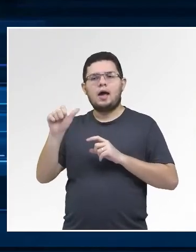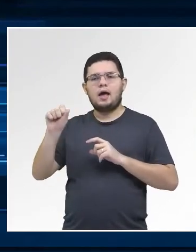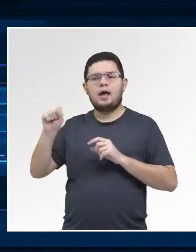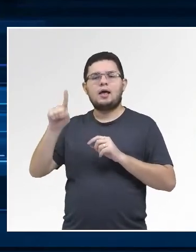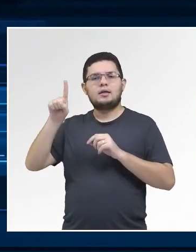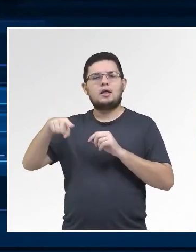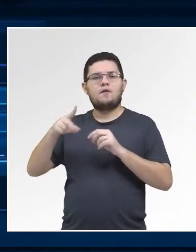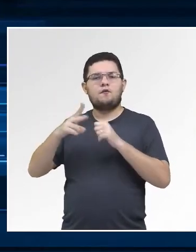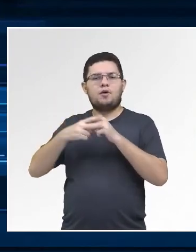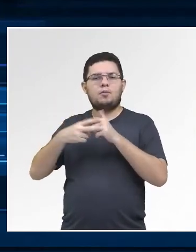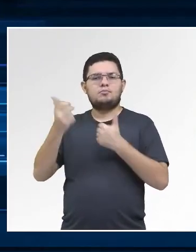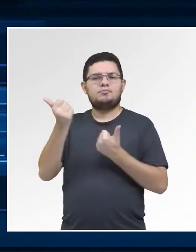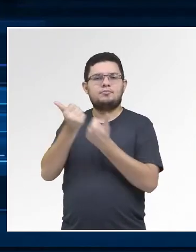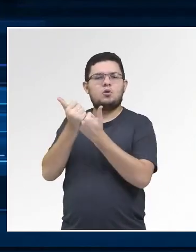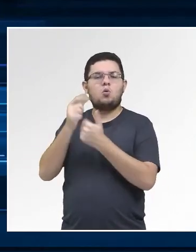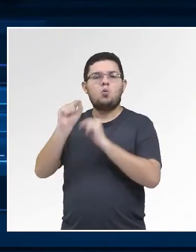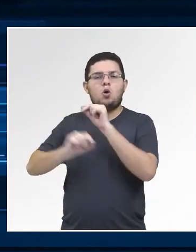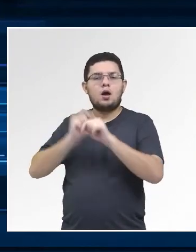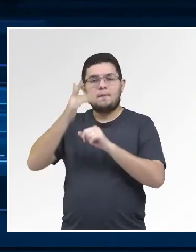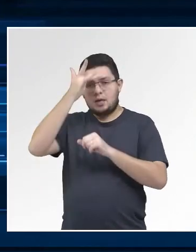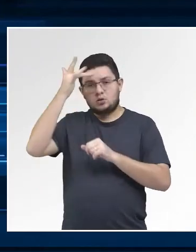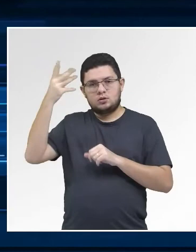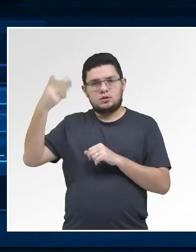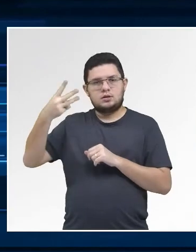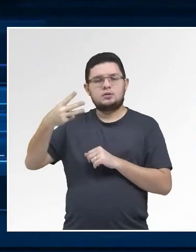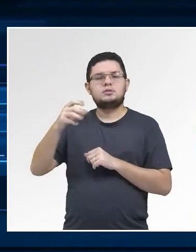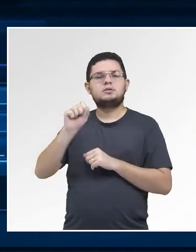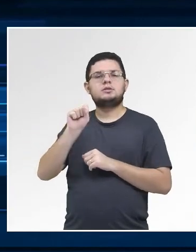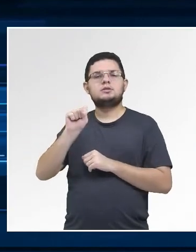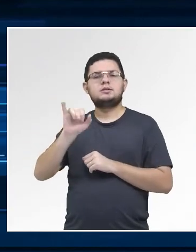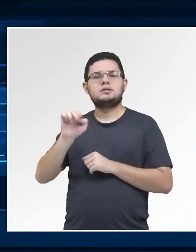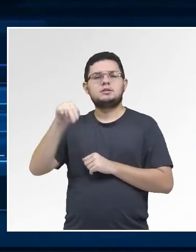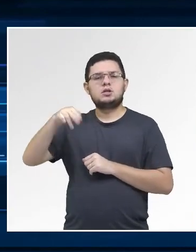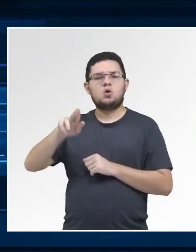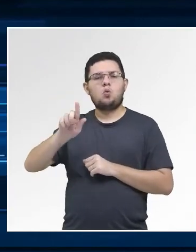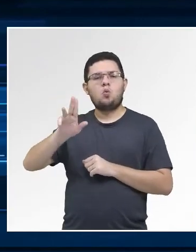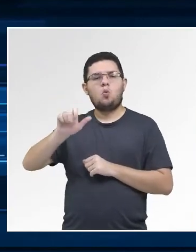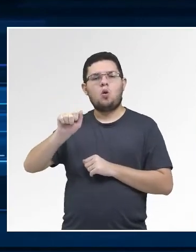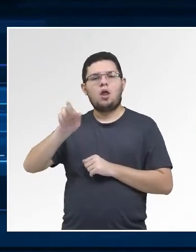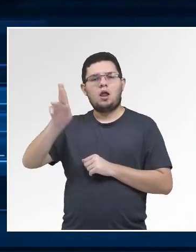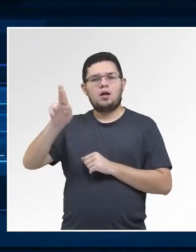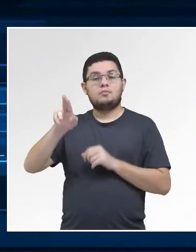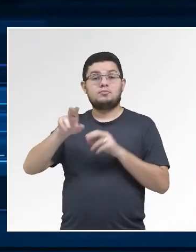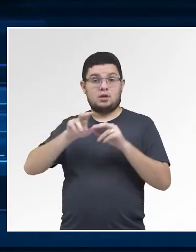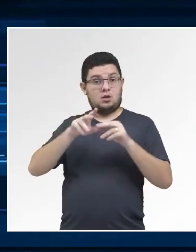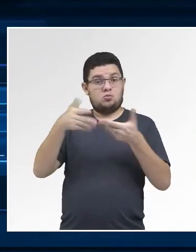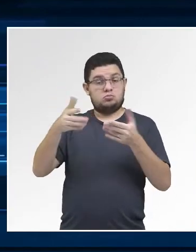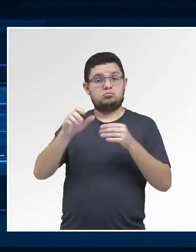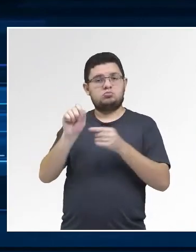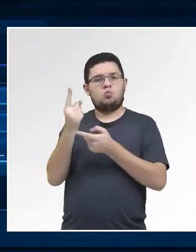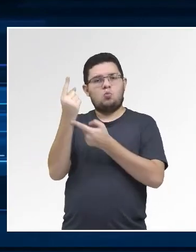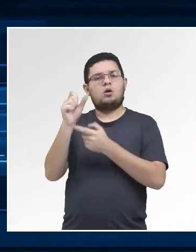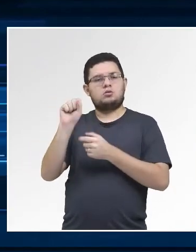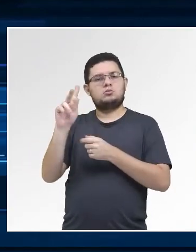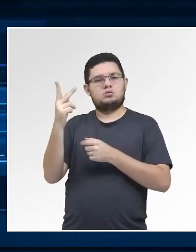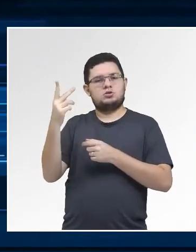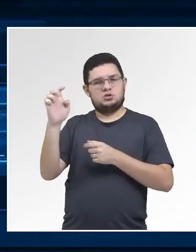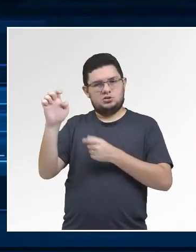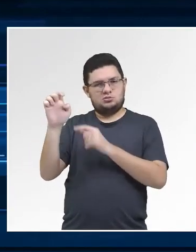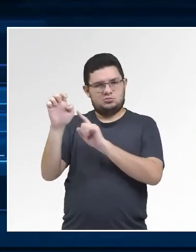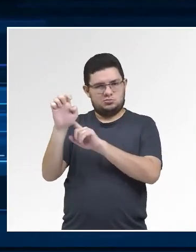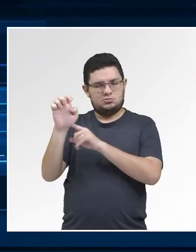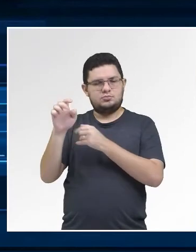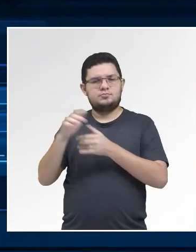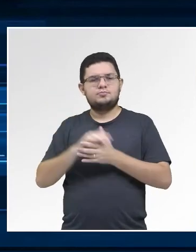da terceira pessoa do singular e she é uma terceira pessoa do singular, uma das três pessoas do singular, ok? A